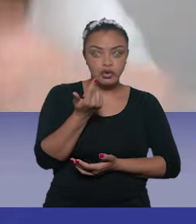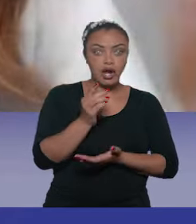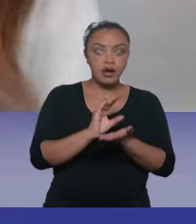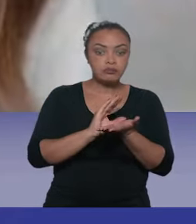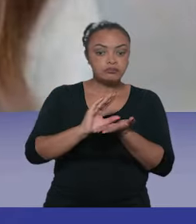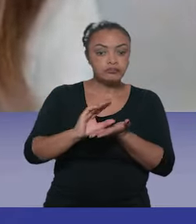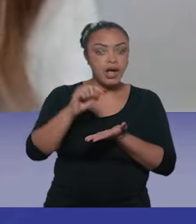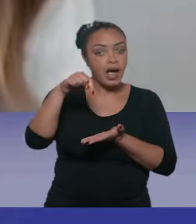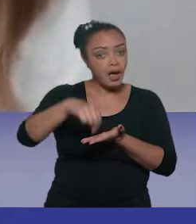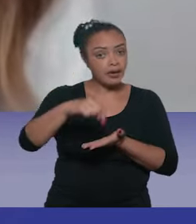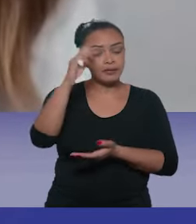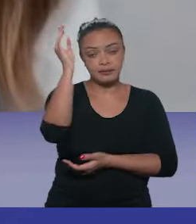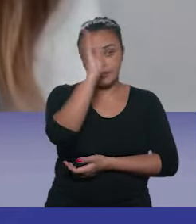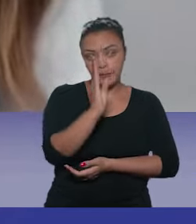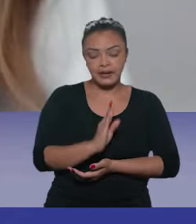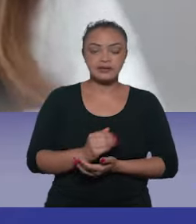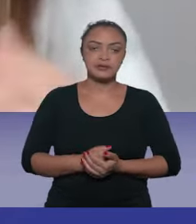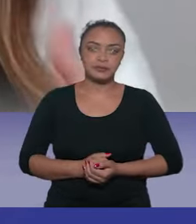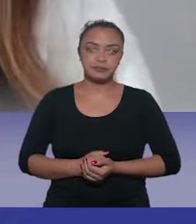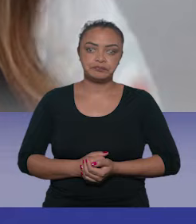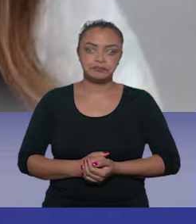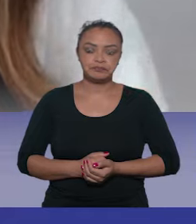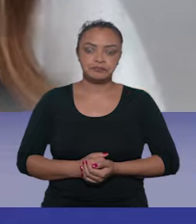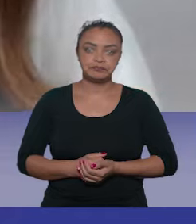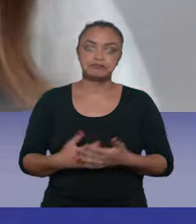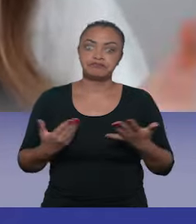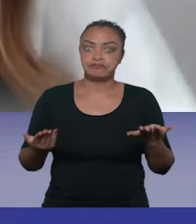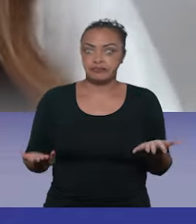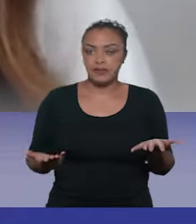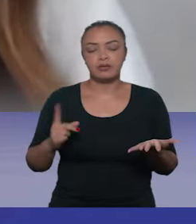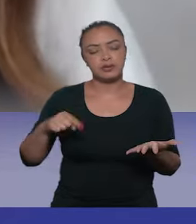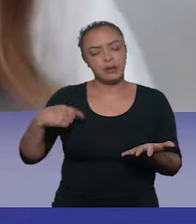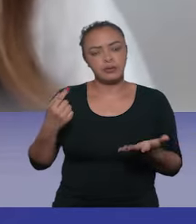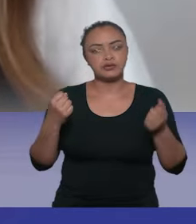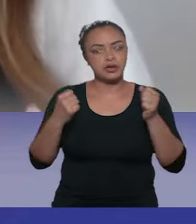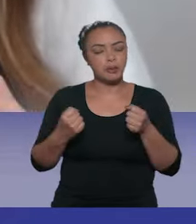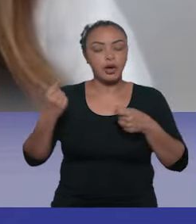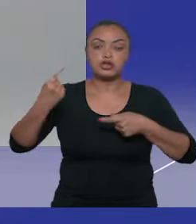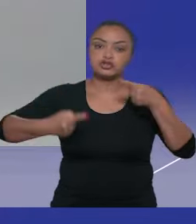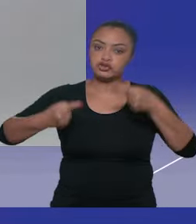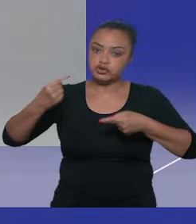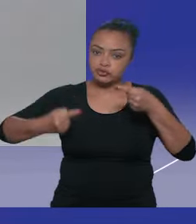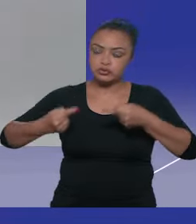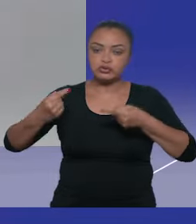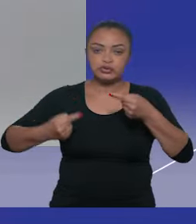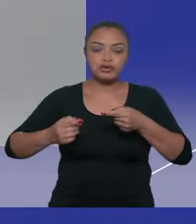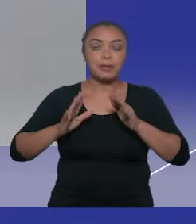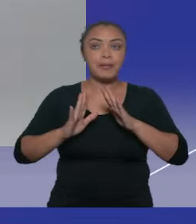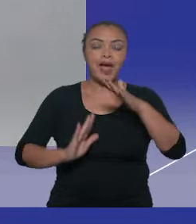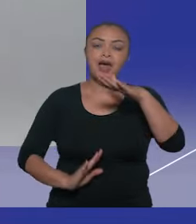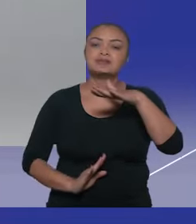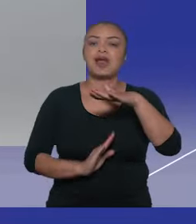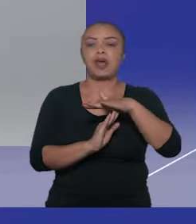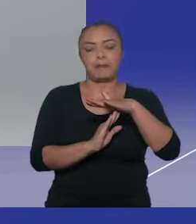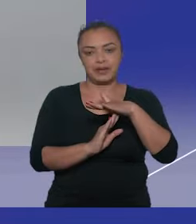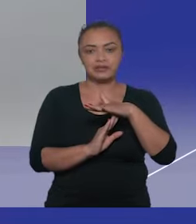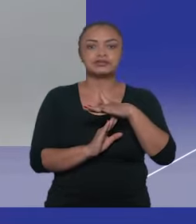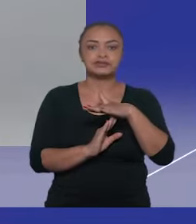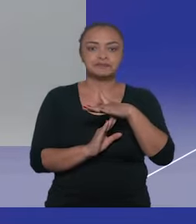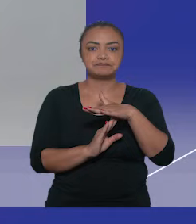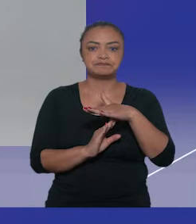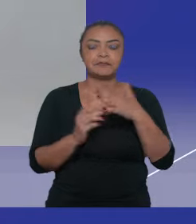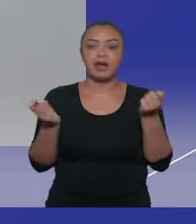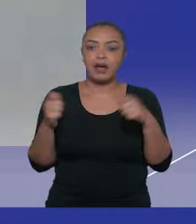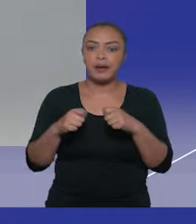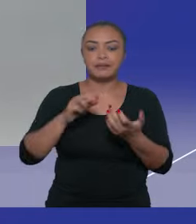recurso todo, 99%, praticamente todo, nosso recurso dentro do país, né? O que, bom, depois o Maurício pode aí discutir com muito